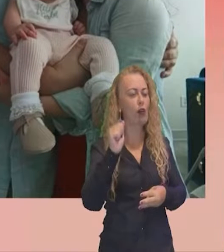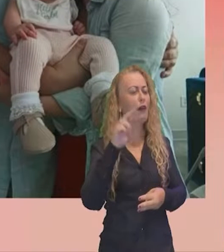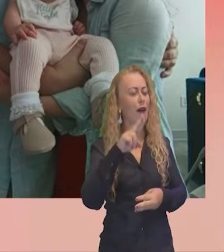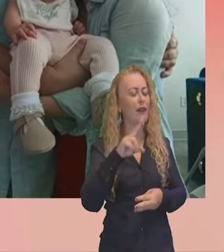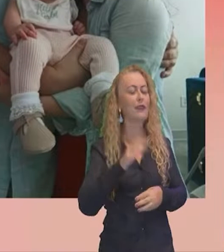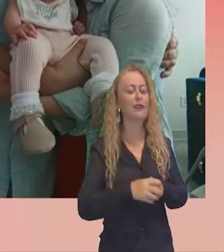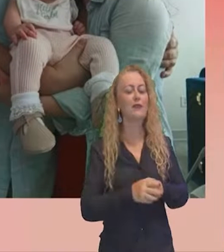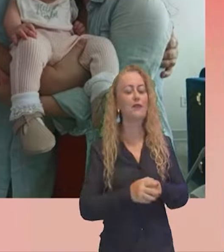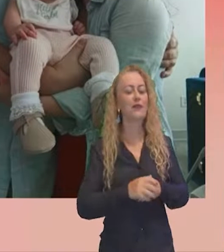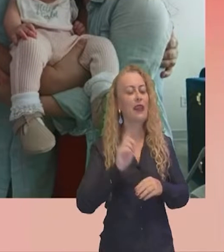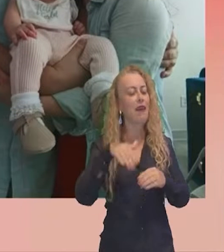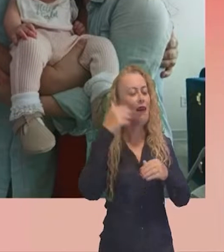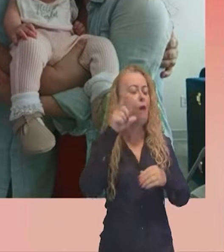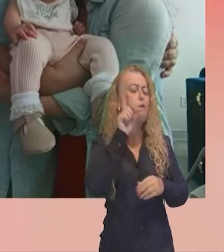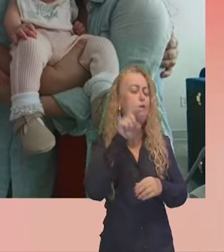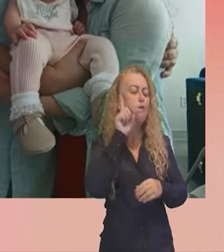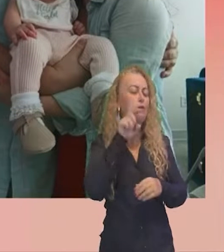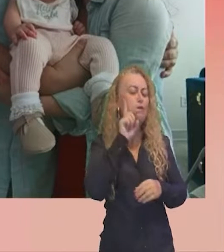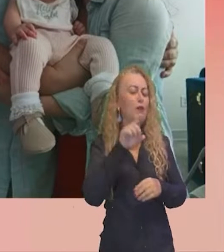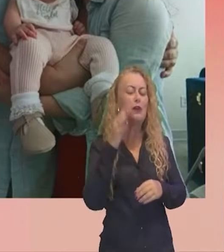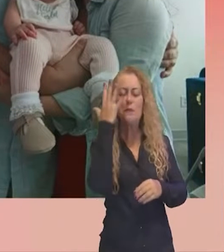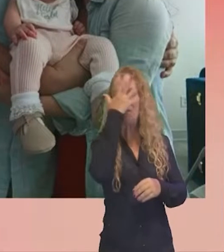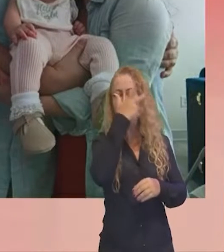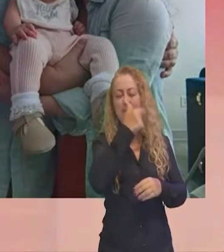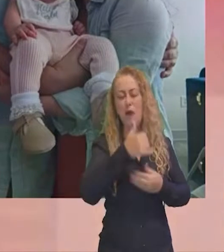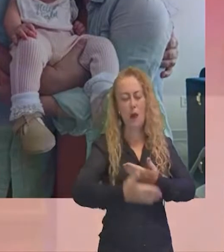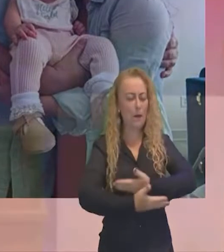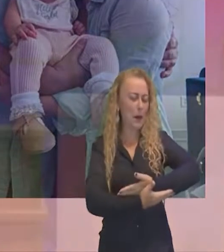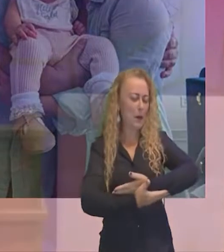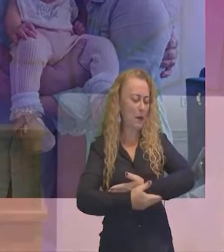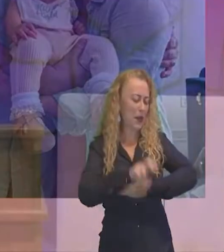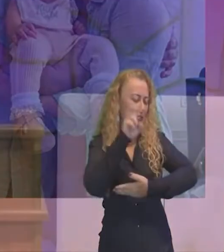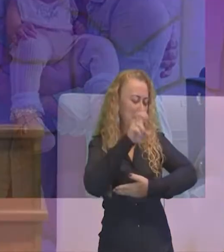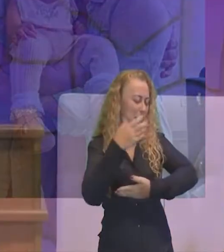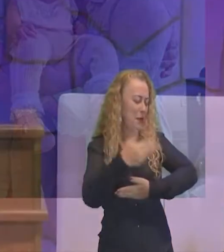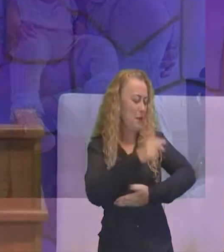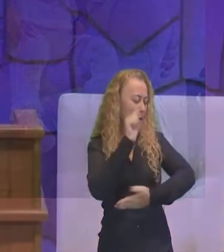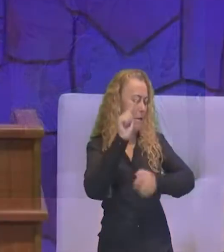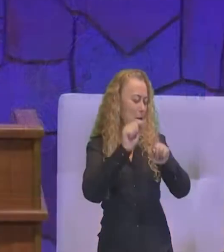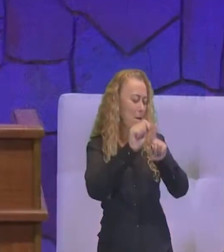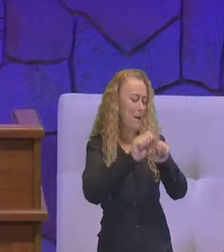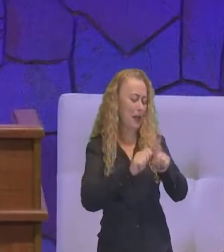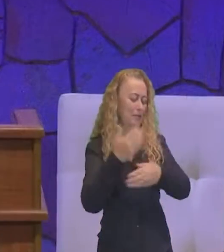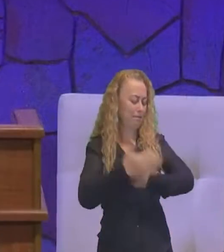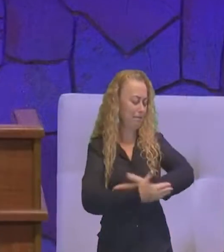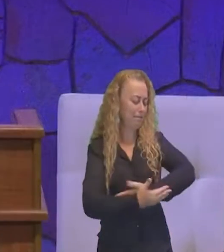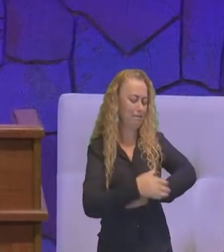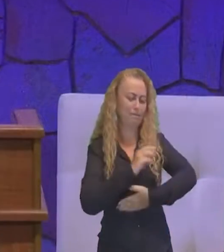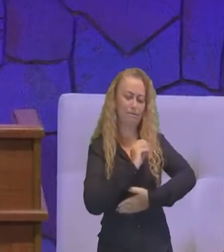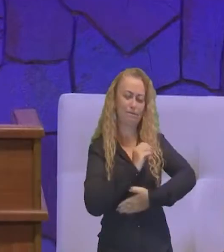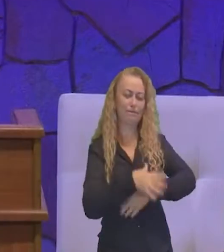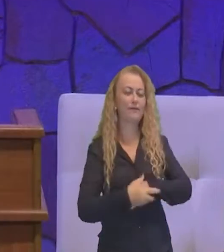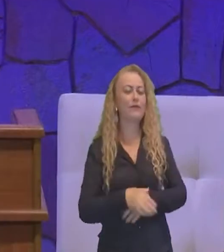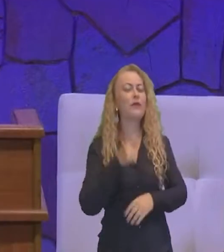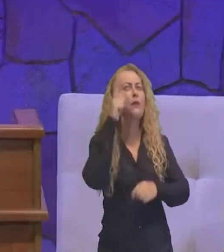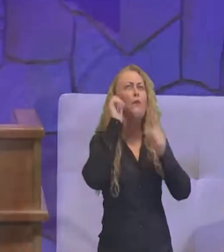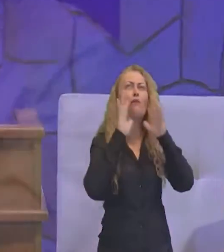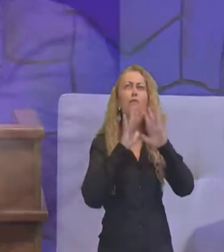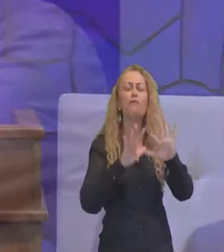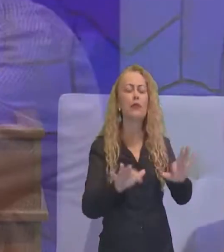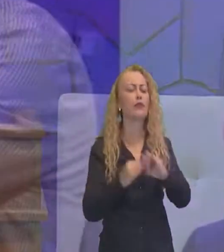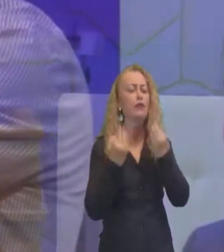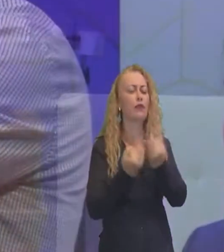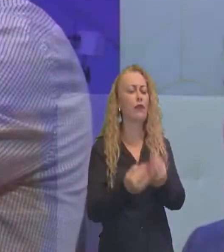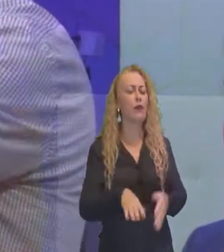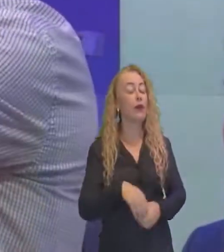meses. Está uma gracinha e nós damos graças a Deus pela bênção da família. É maravilhoso. E uma